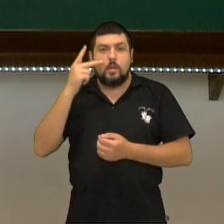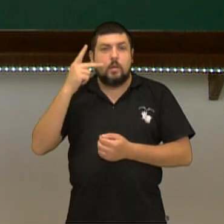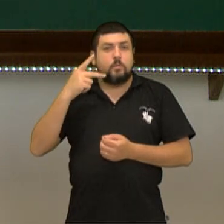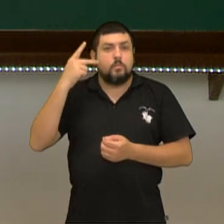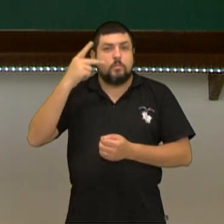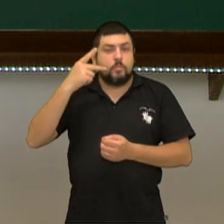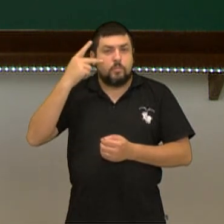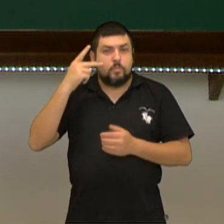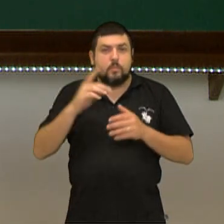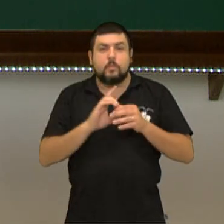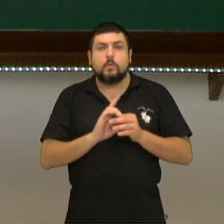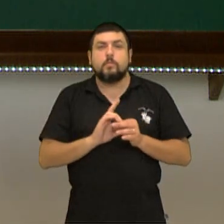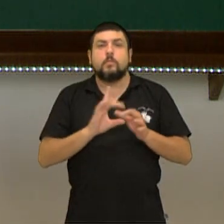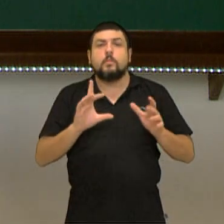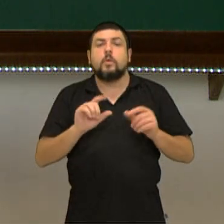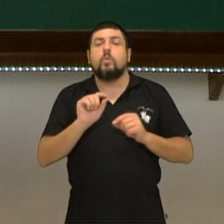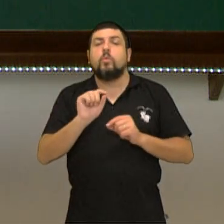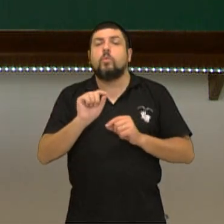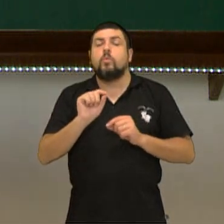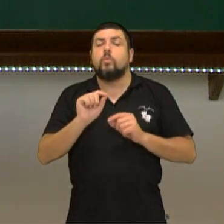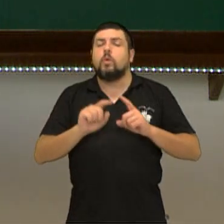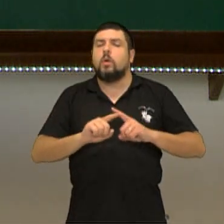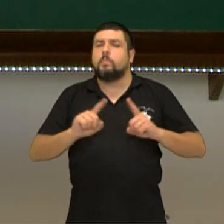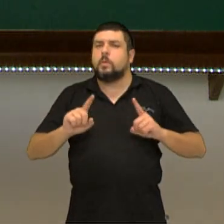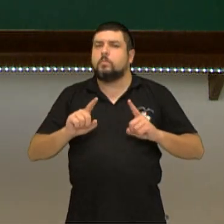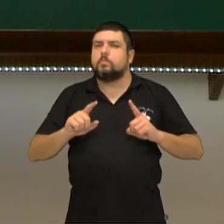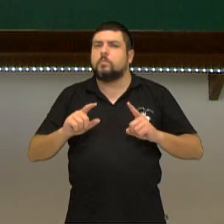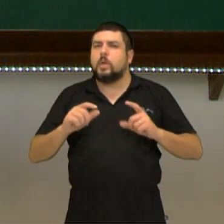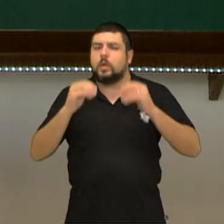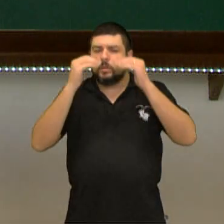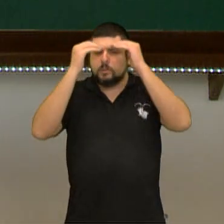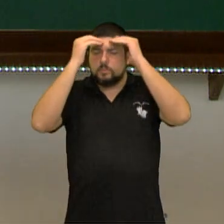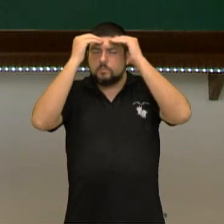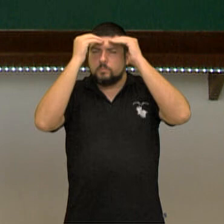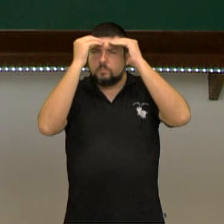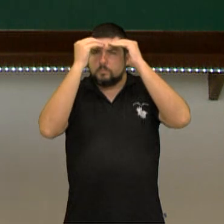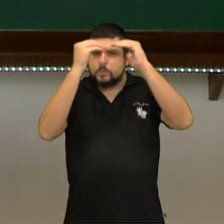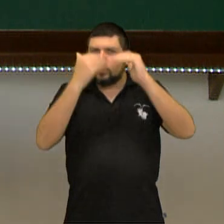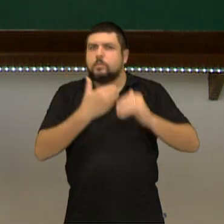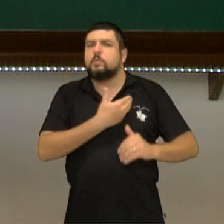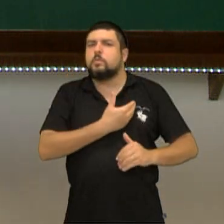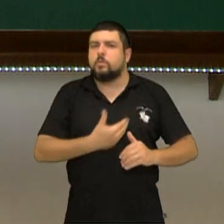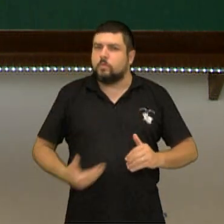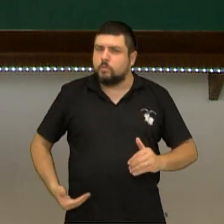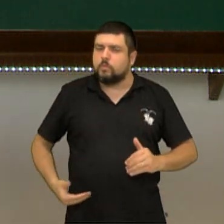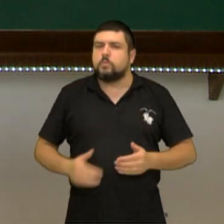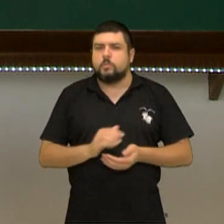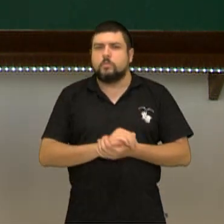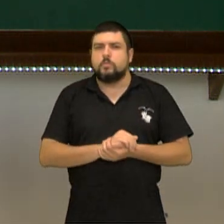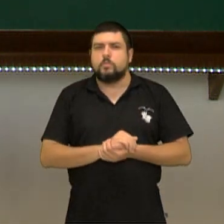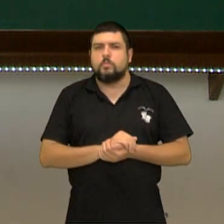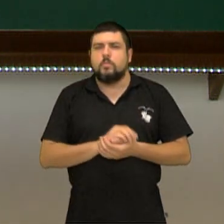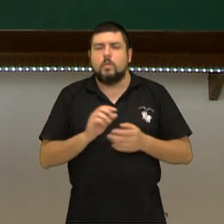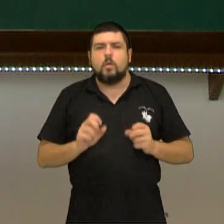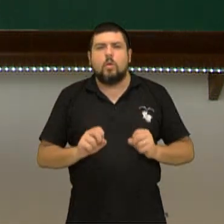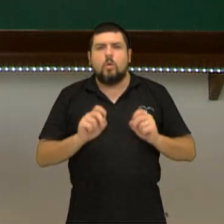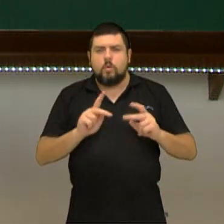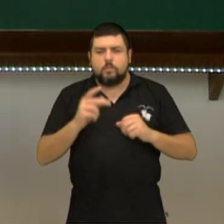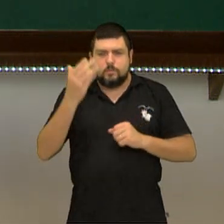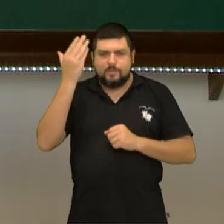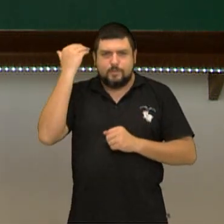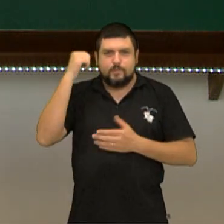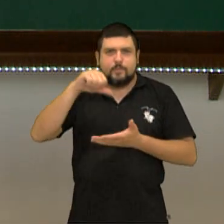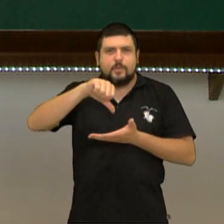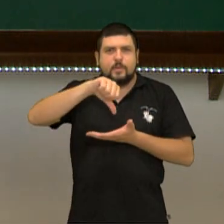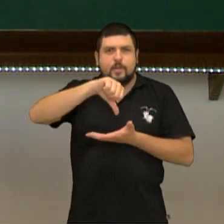relacionada ao respeito às leis do Estado. Então, também, quando a gente fala em liberdade, que é uma questão muito importante, que também mencionamos, né, na questão ateniense,